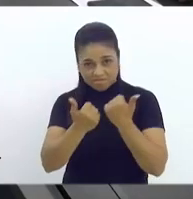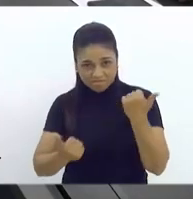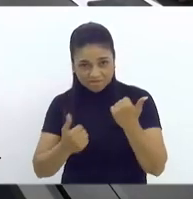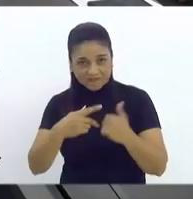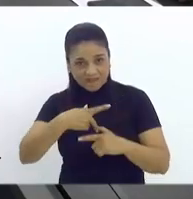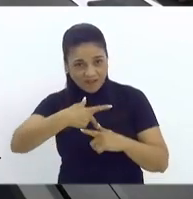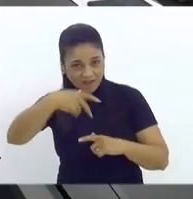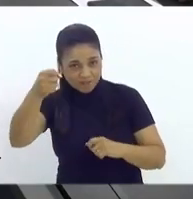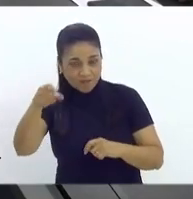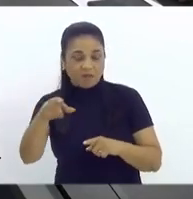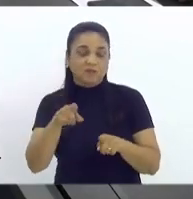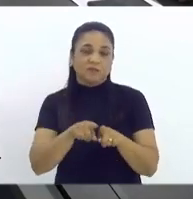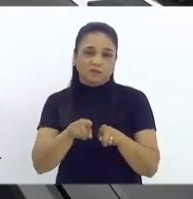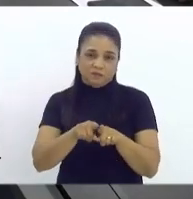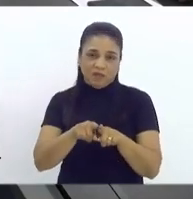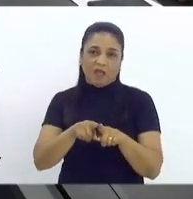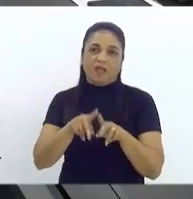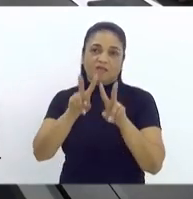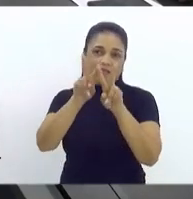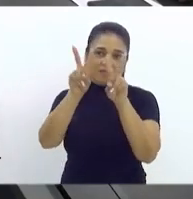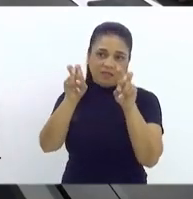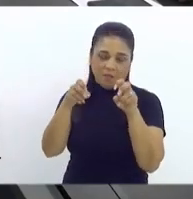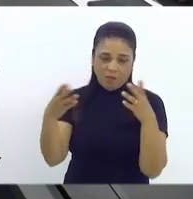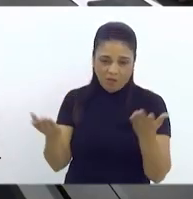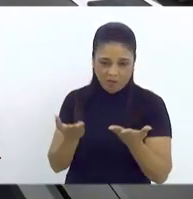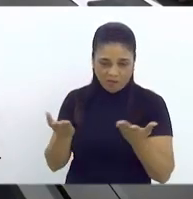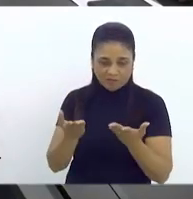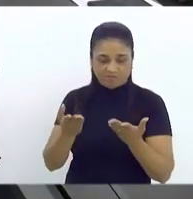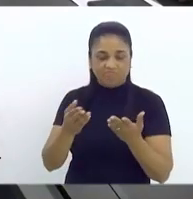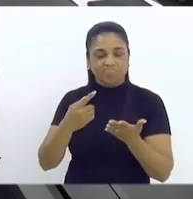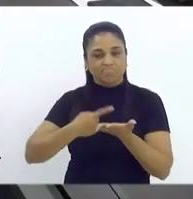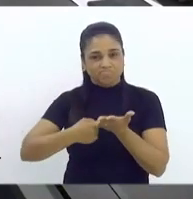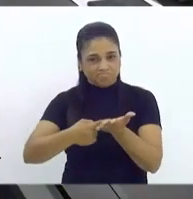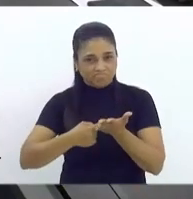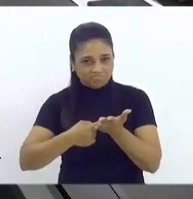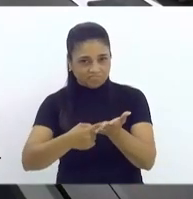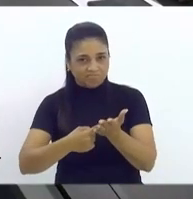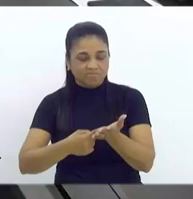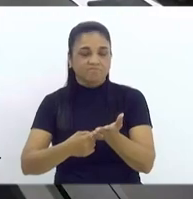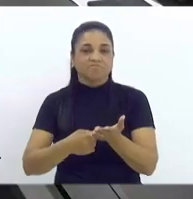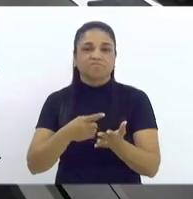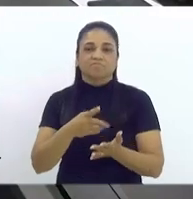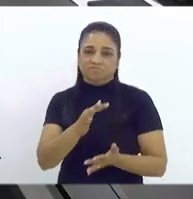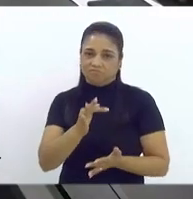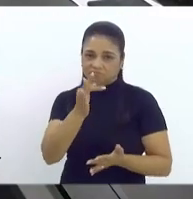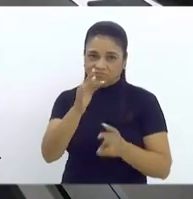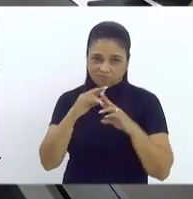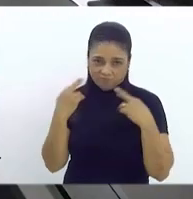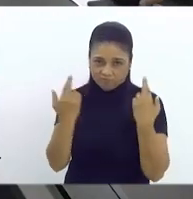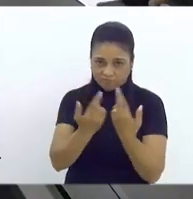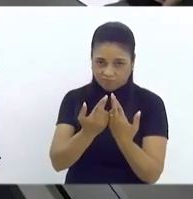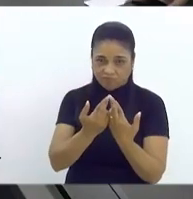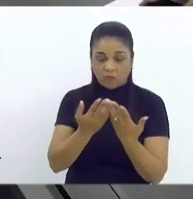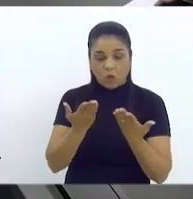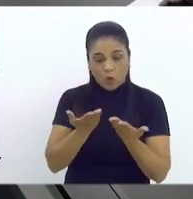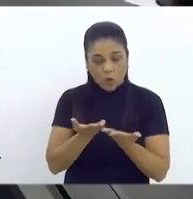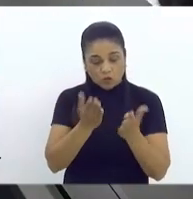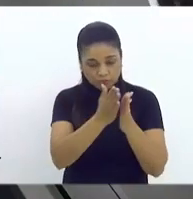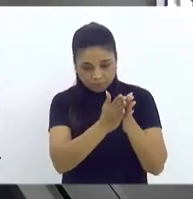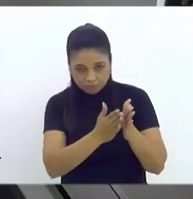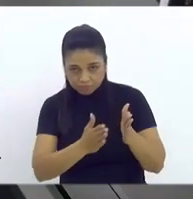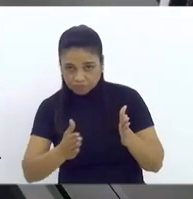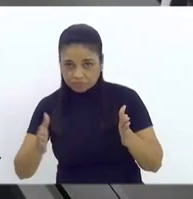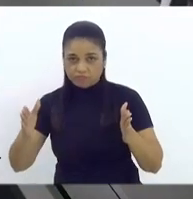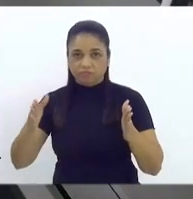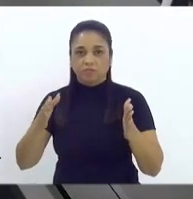Importante esse tema também. Ficou deliberado aqui as próximas assentadas. E também que a gente vai, ao longo do dia de hoje,